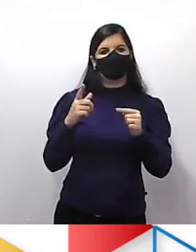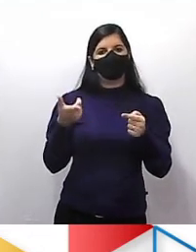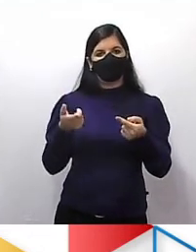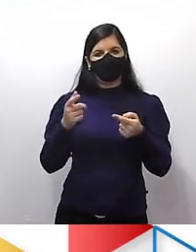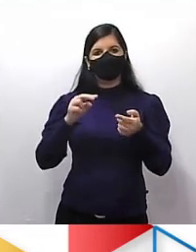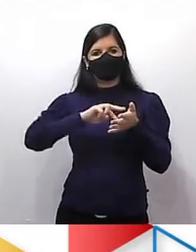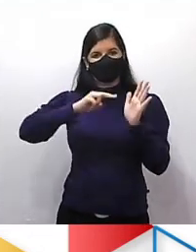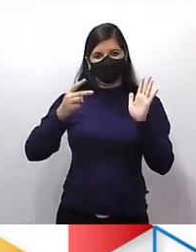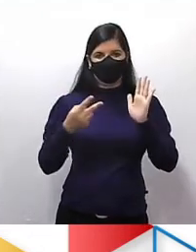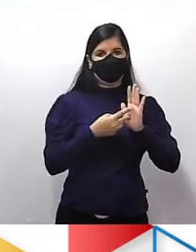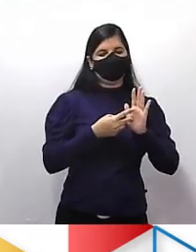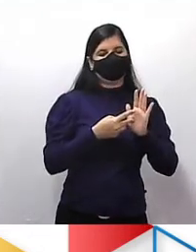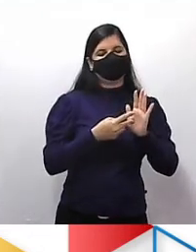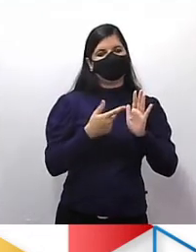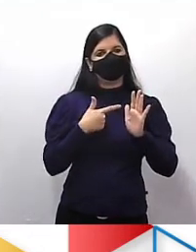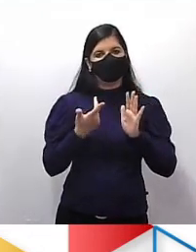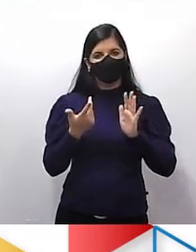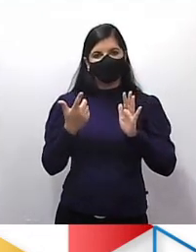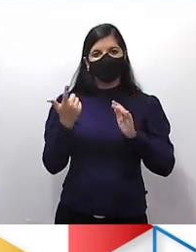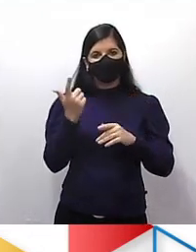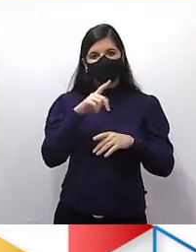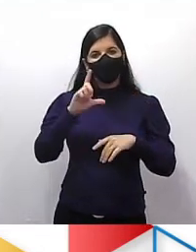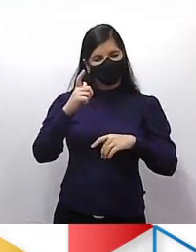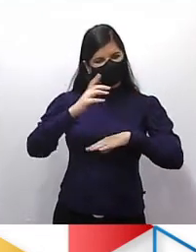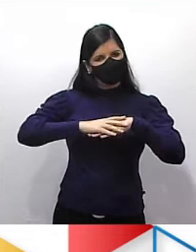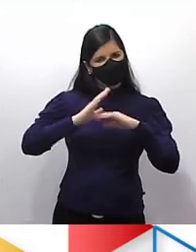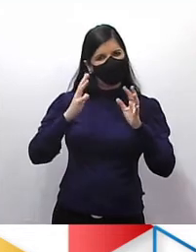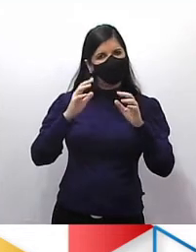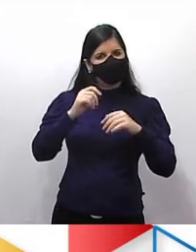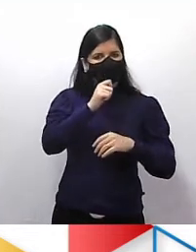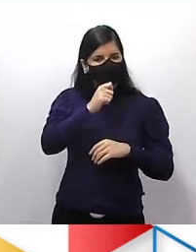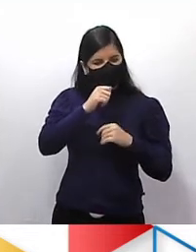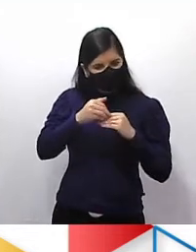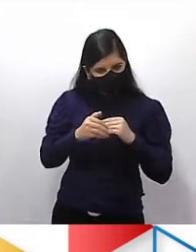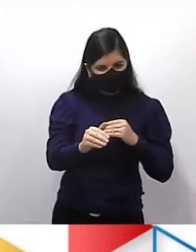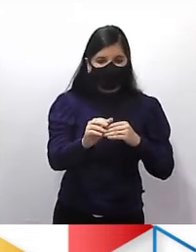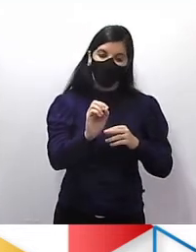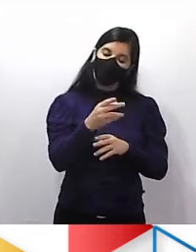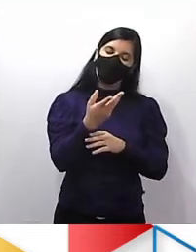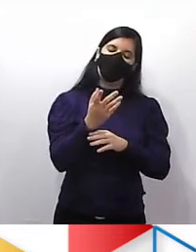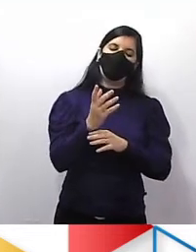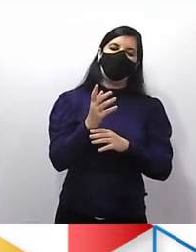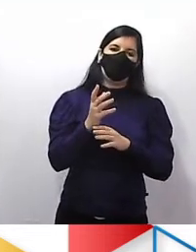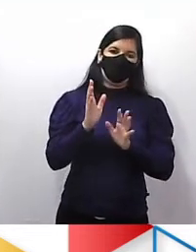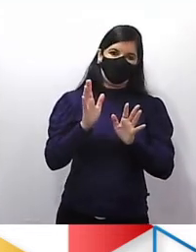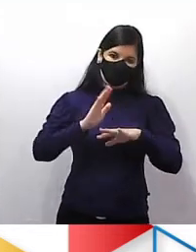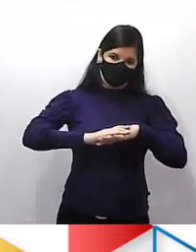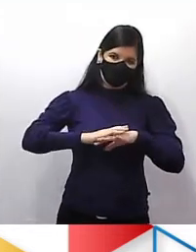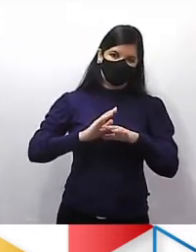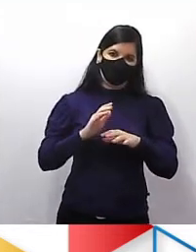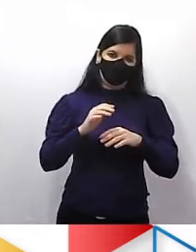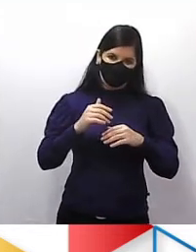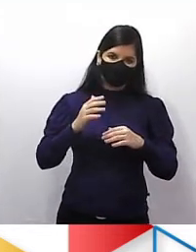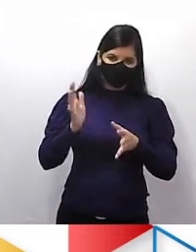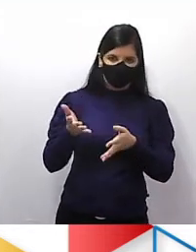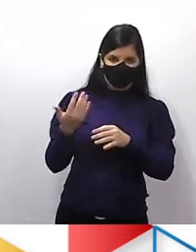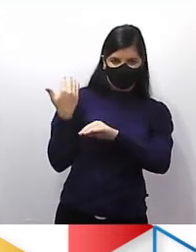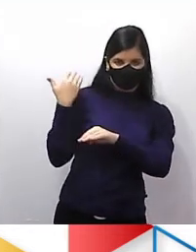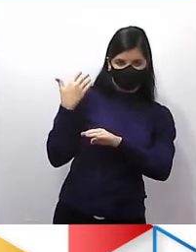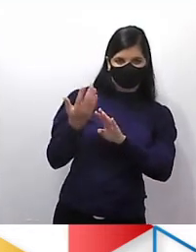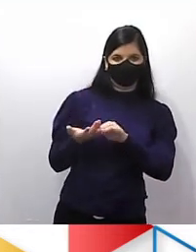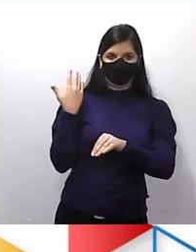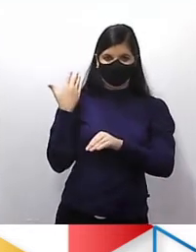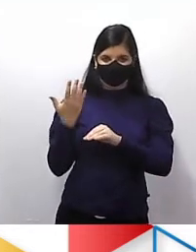de sentido, de que ainda irá fazer ou do que ainda será feito. ou foi feito,